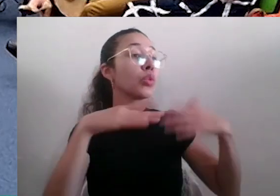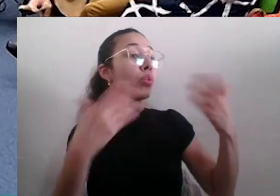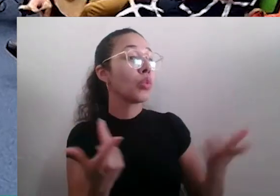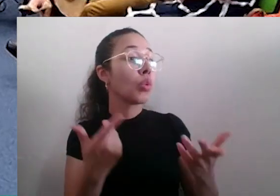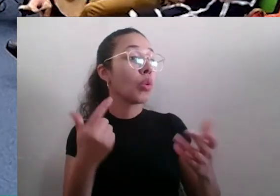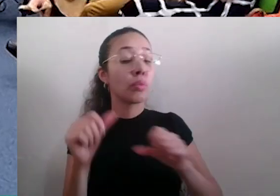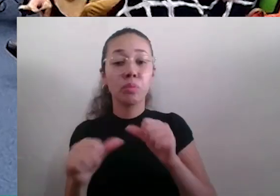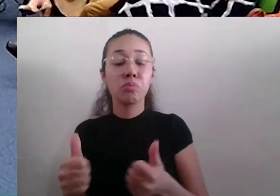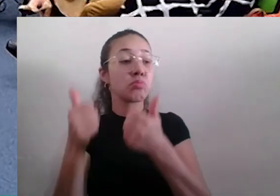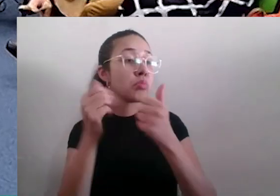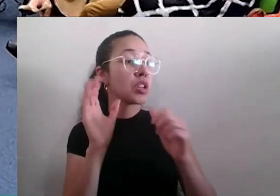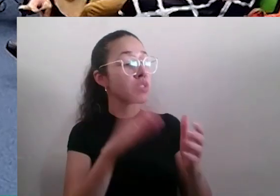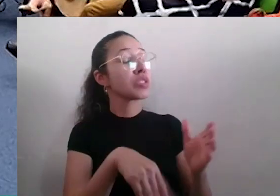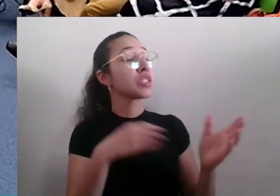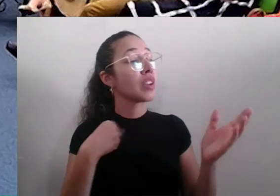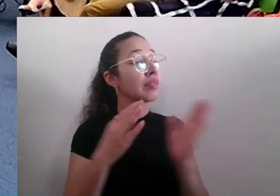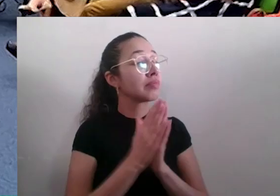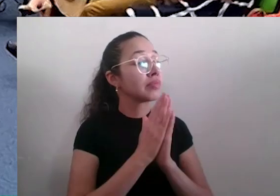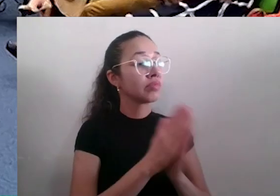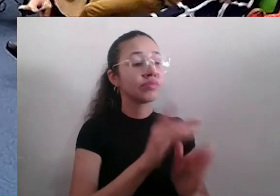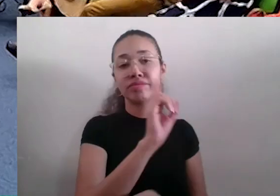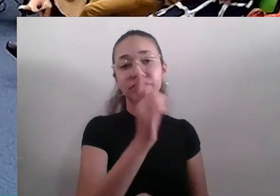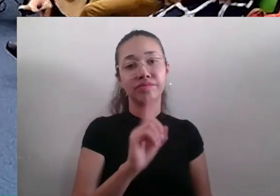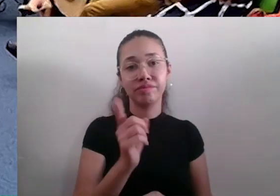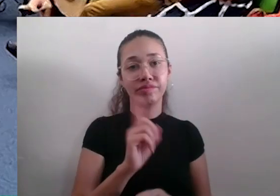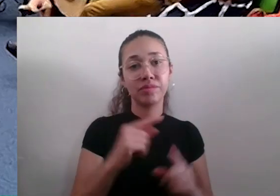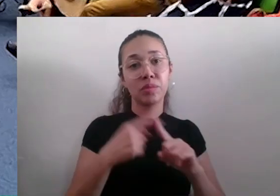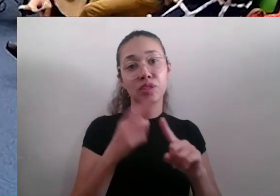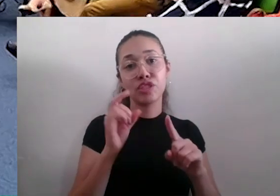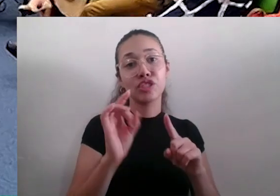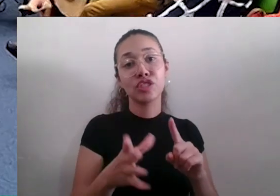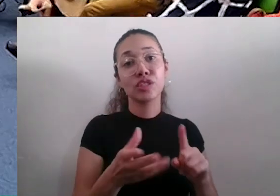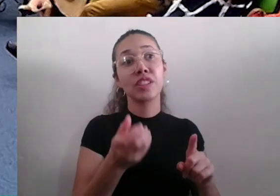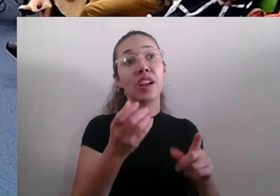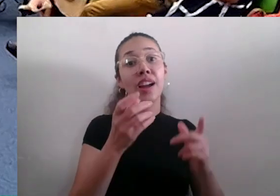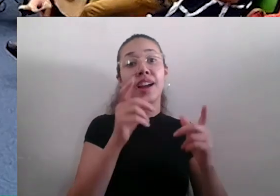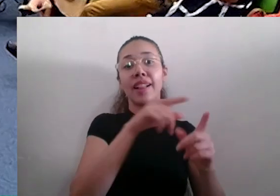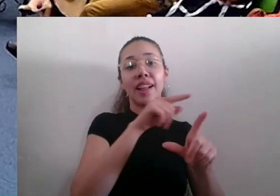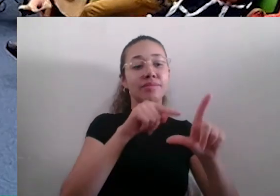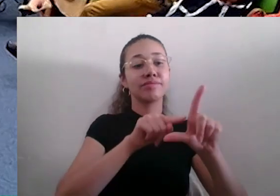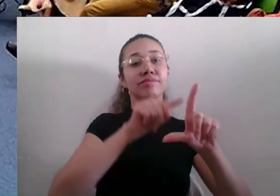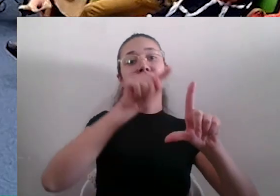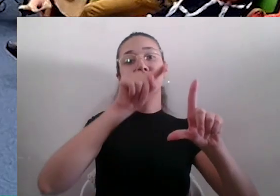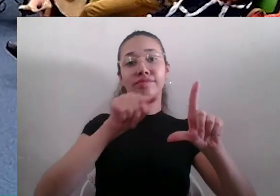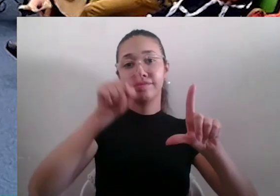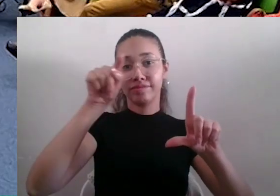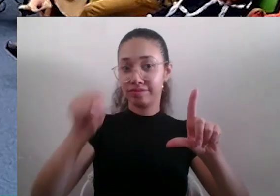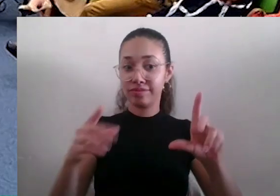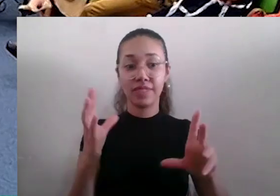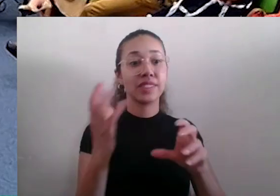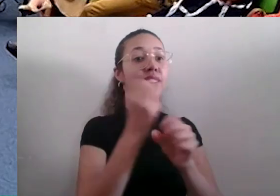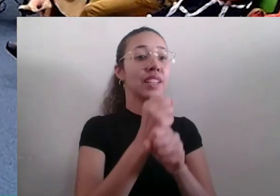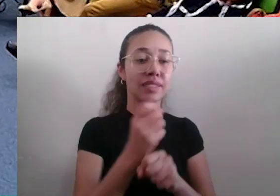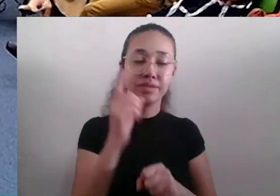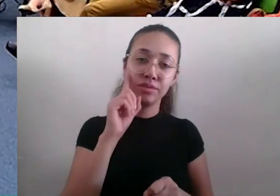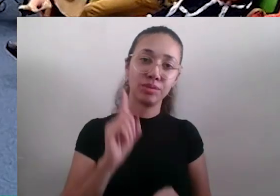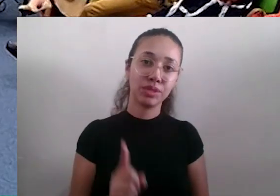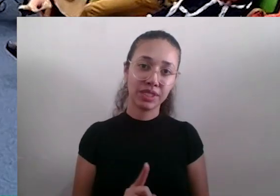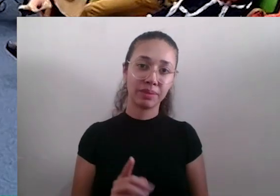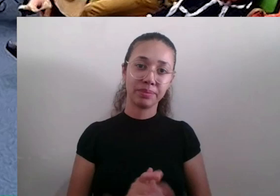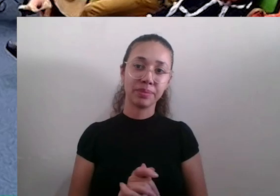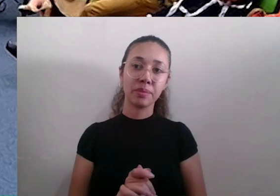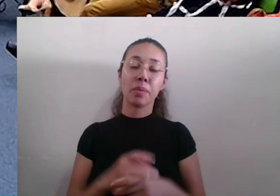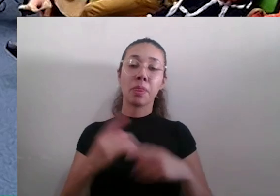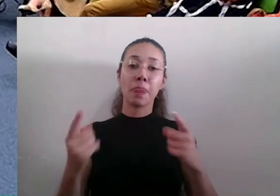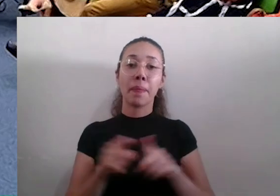mas não adianta eles realmente não entregam porque o que eles querem são os dados então eh a gente consegue ter para muito pouca coisa sabe o apresenta a gente